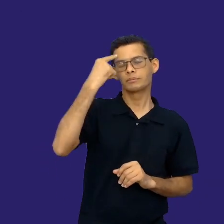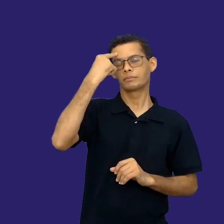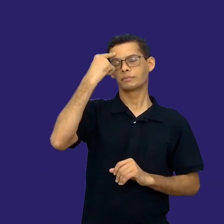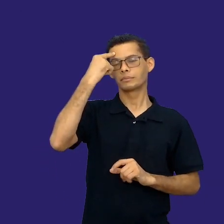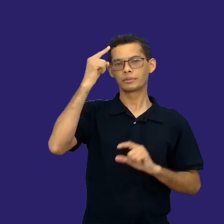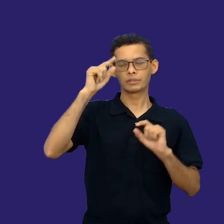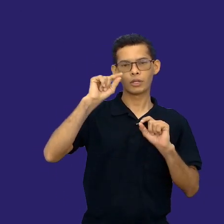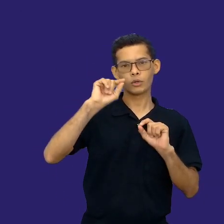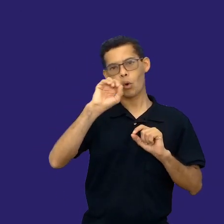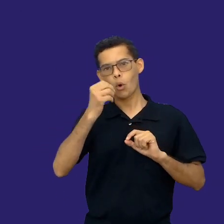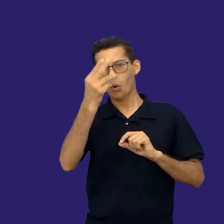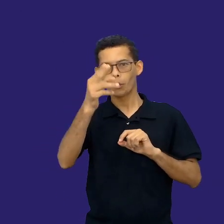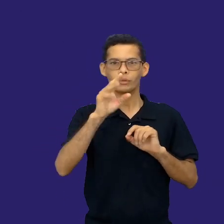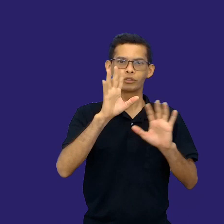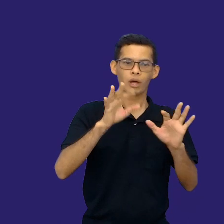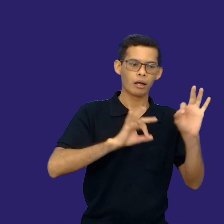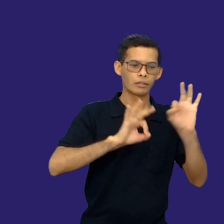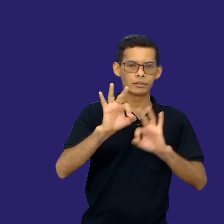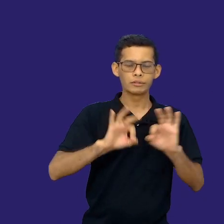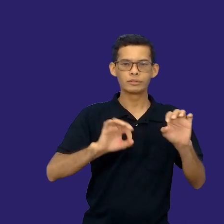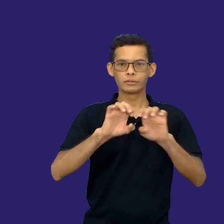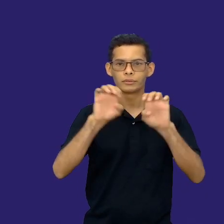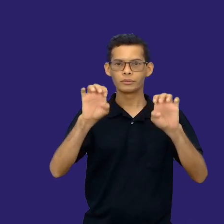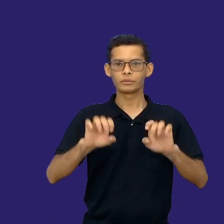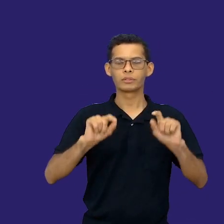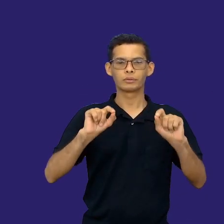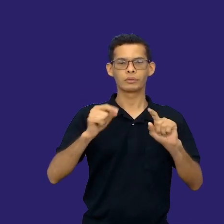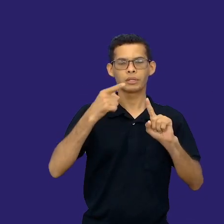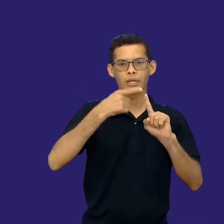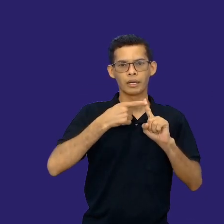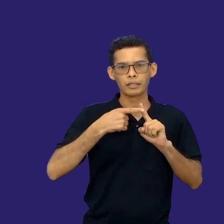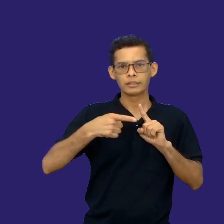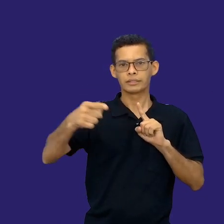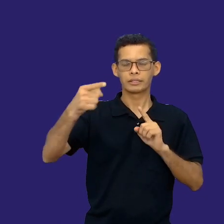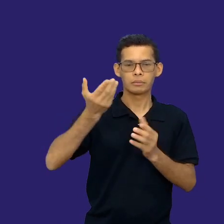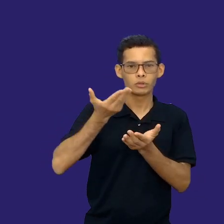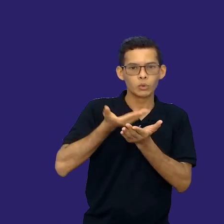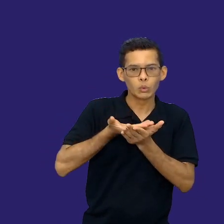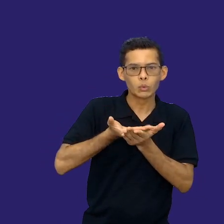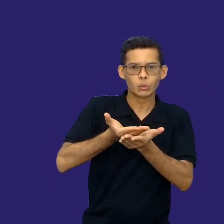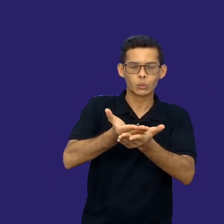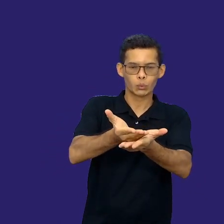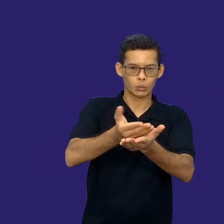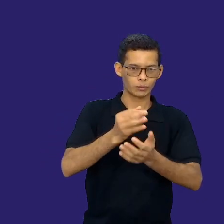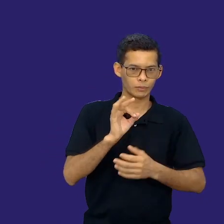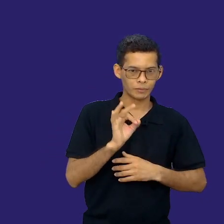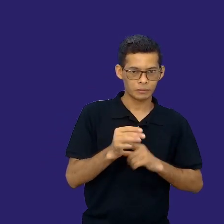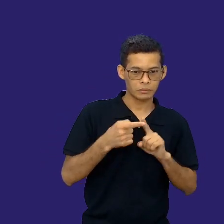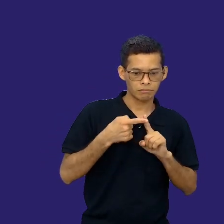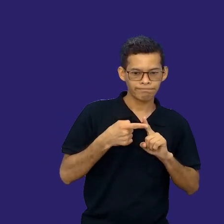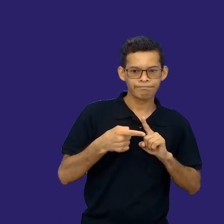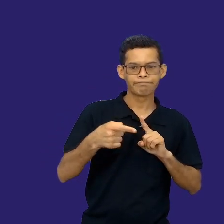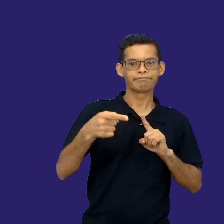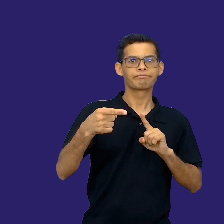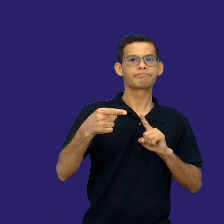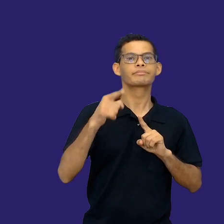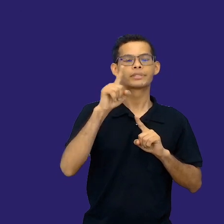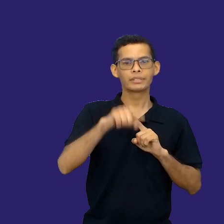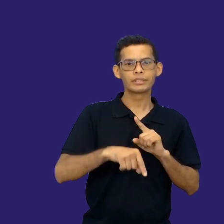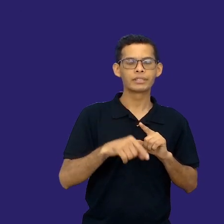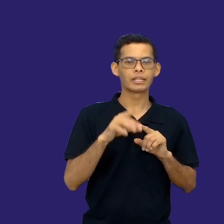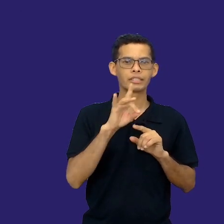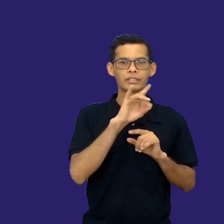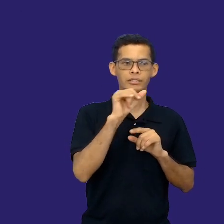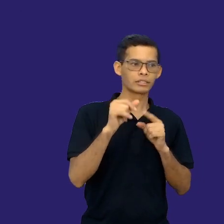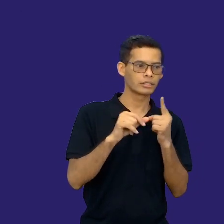estão estruturando a semana de estudos intensivos, né? Que ela ocorre do dia 12